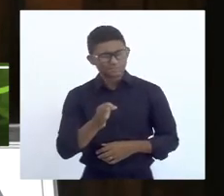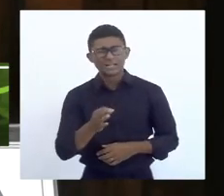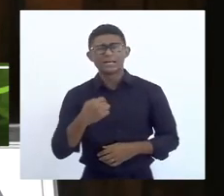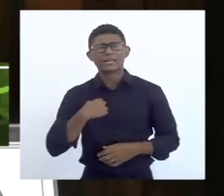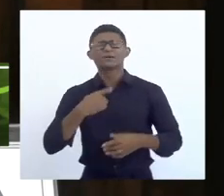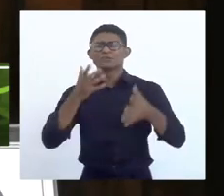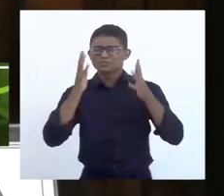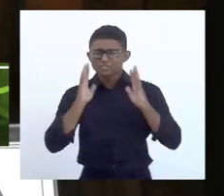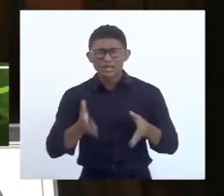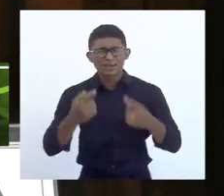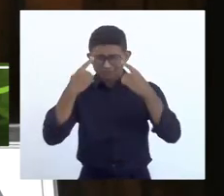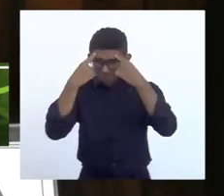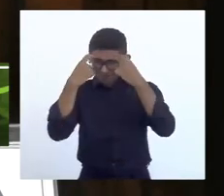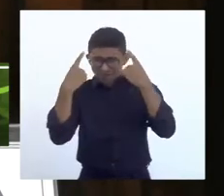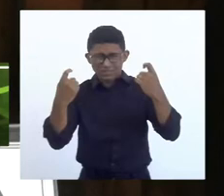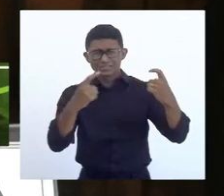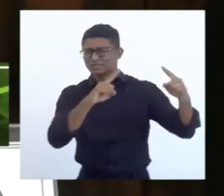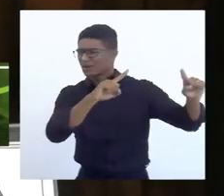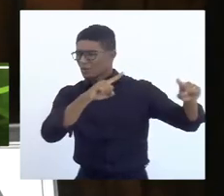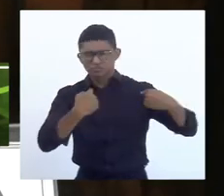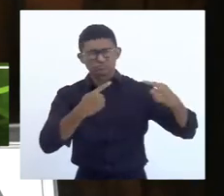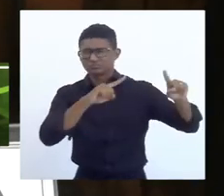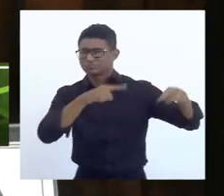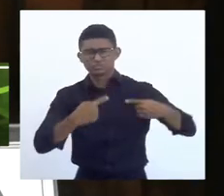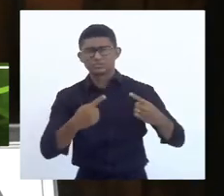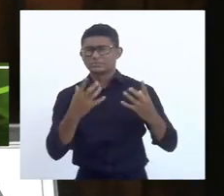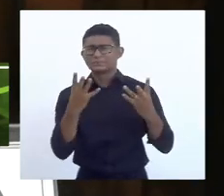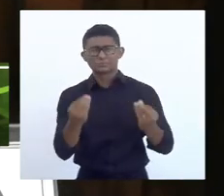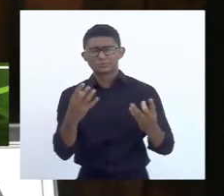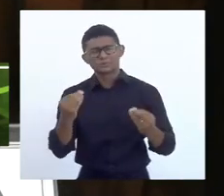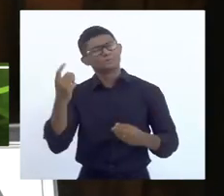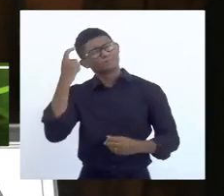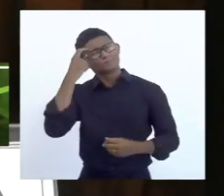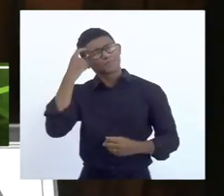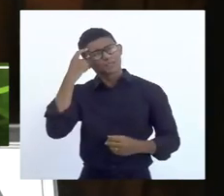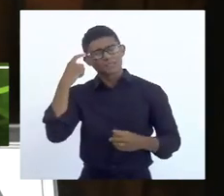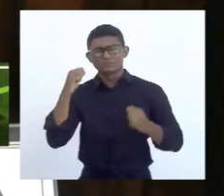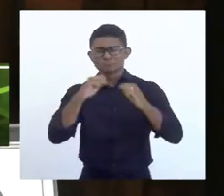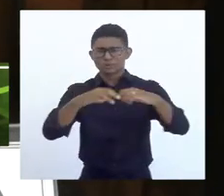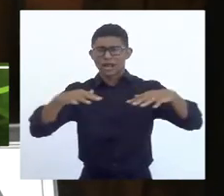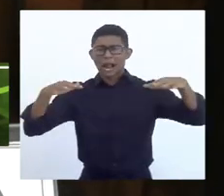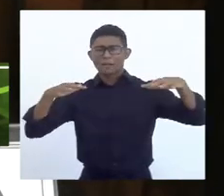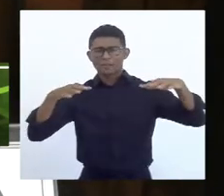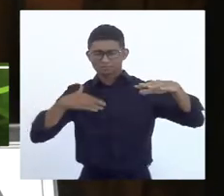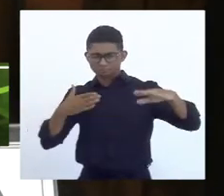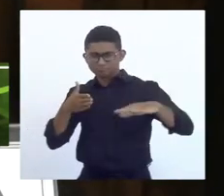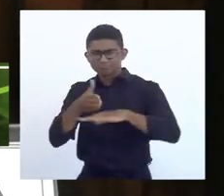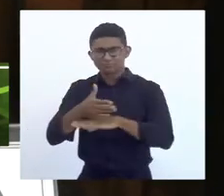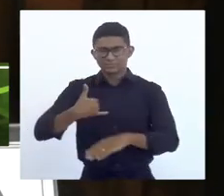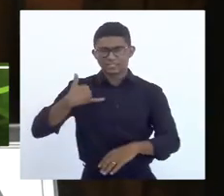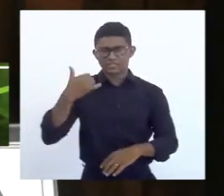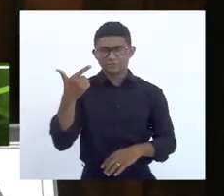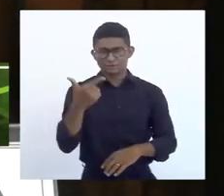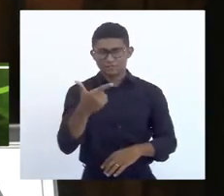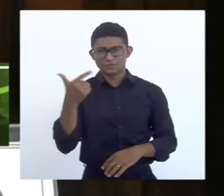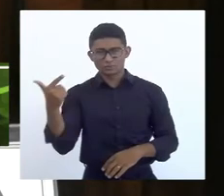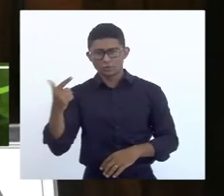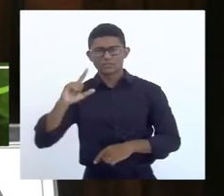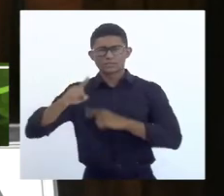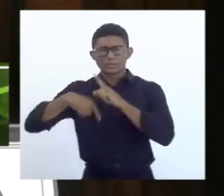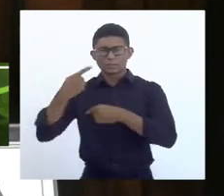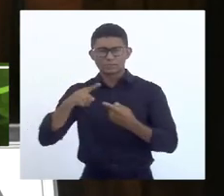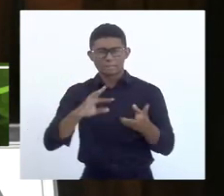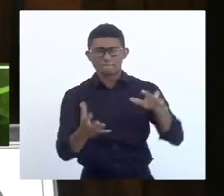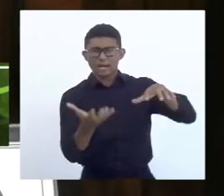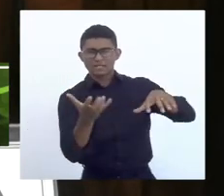violência dentro do plenário, né? Imaginem o que é chegar aos 22 anos na Câmara de uma capital, ou depois aos 25 em Brasília, sozinha,